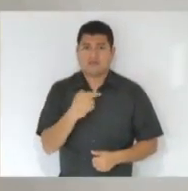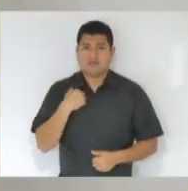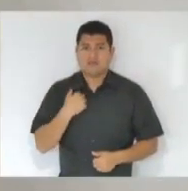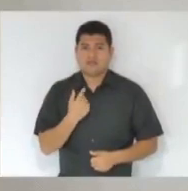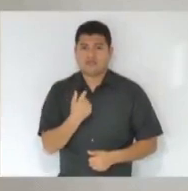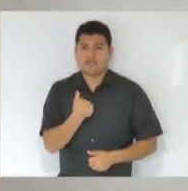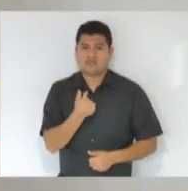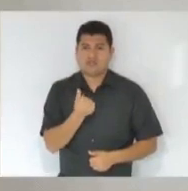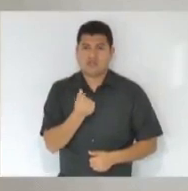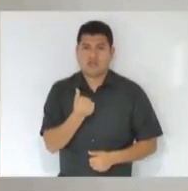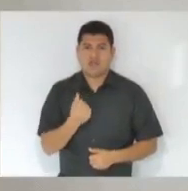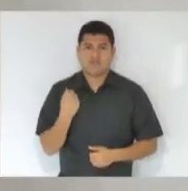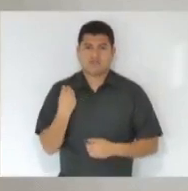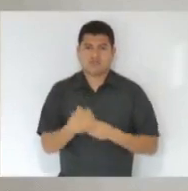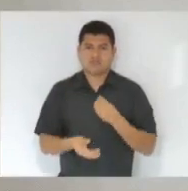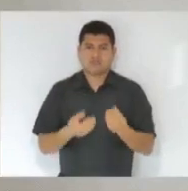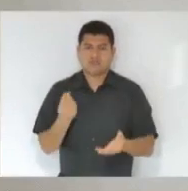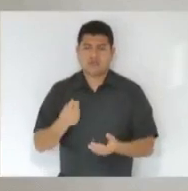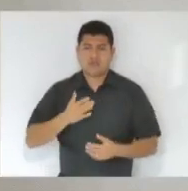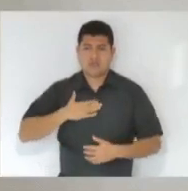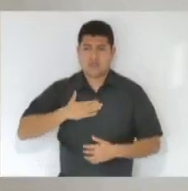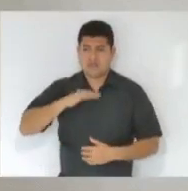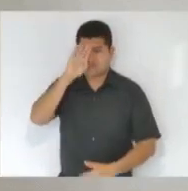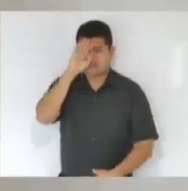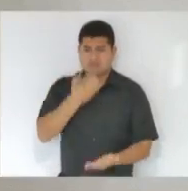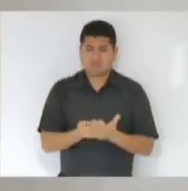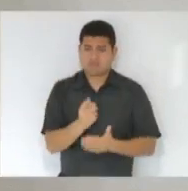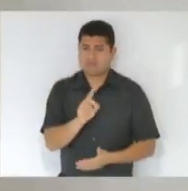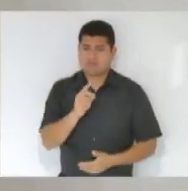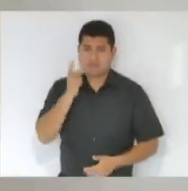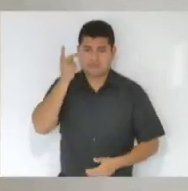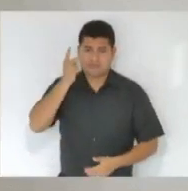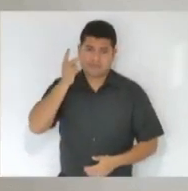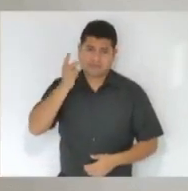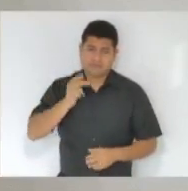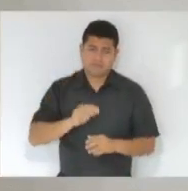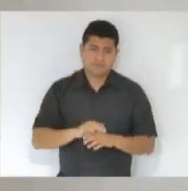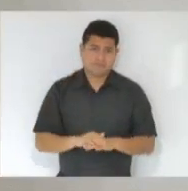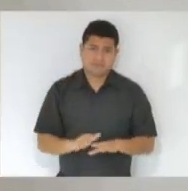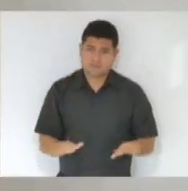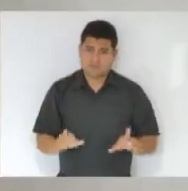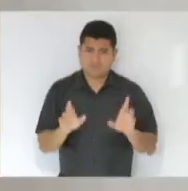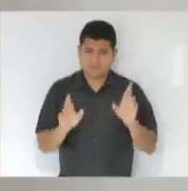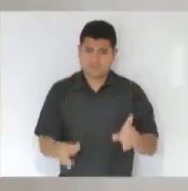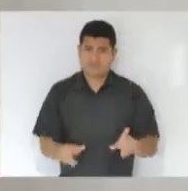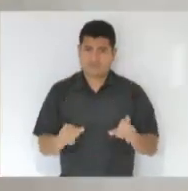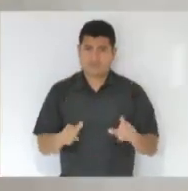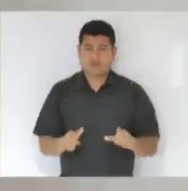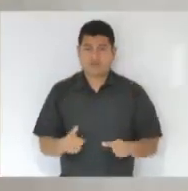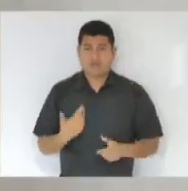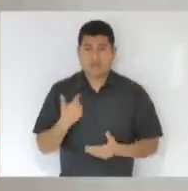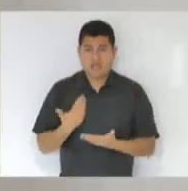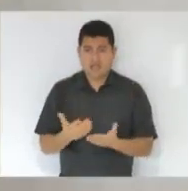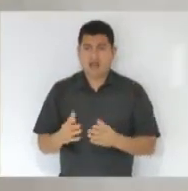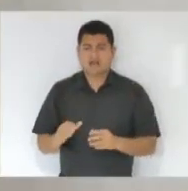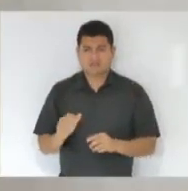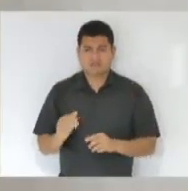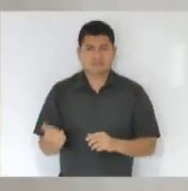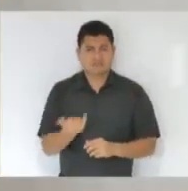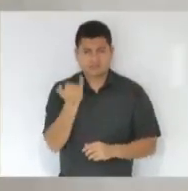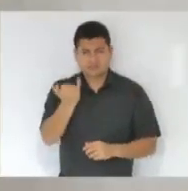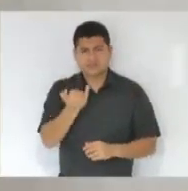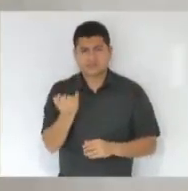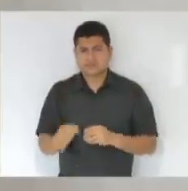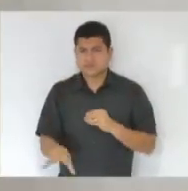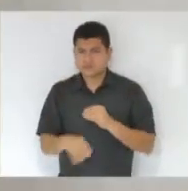recursos. Não acredito nessa política, porque a entrega de recursos, ela soma, ela é importante,